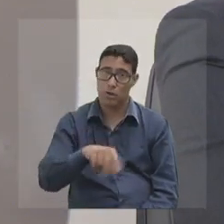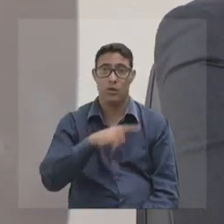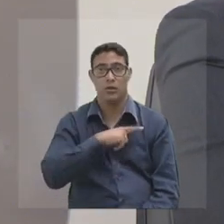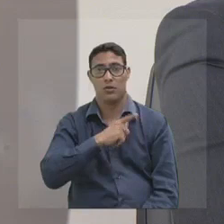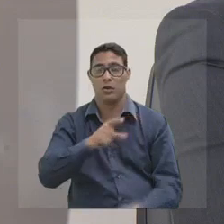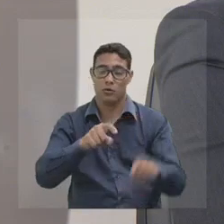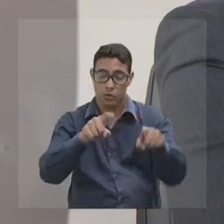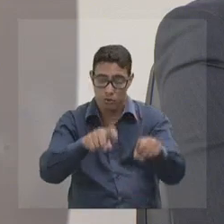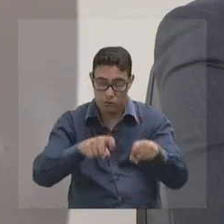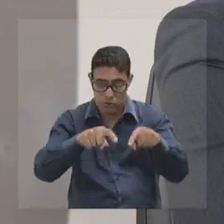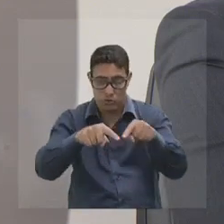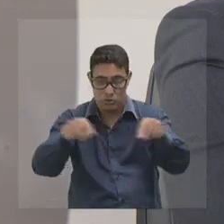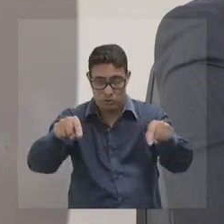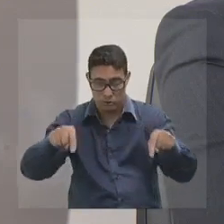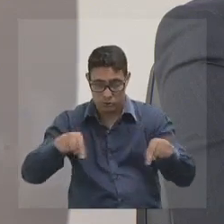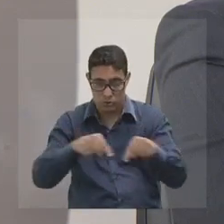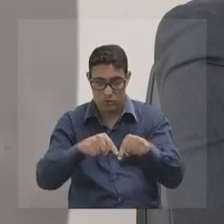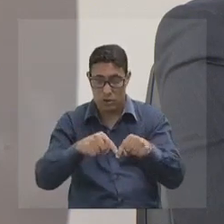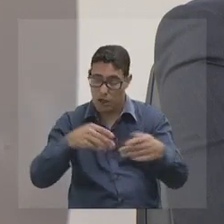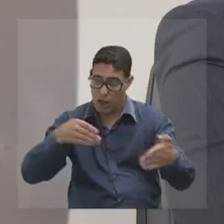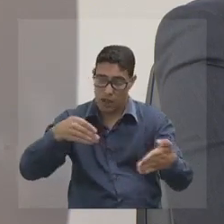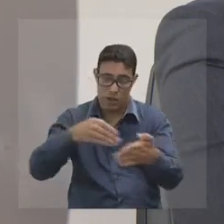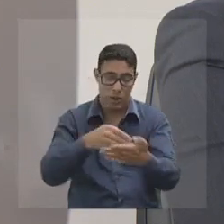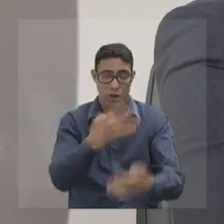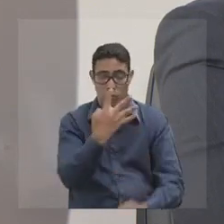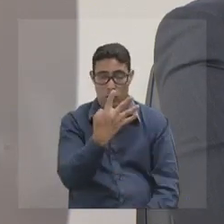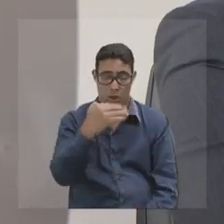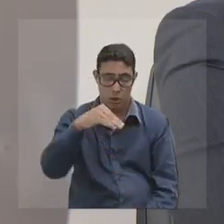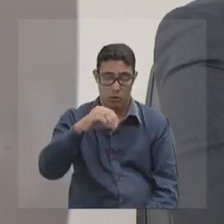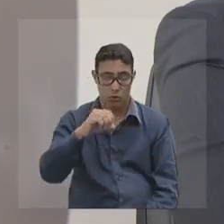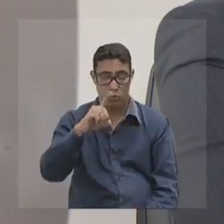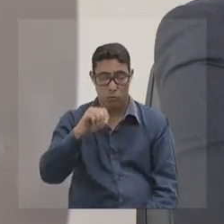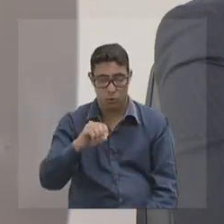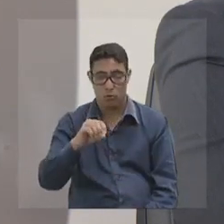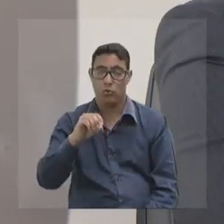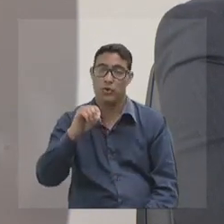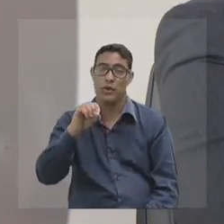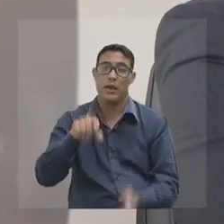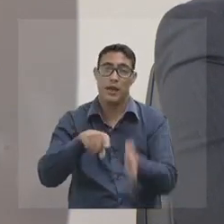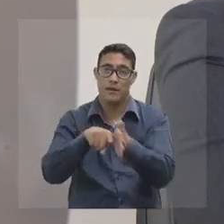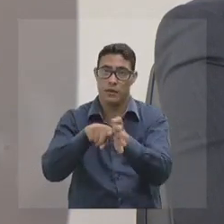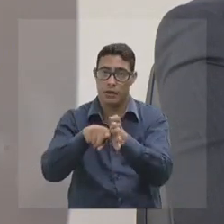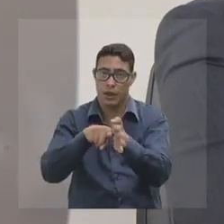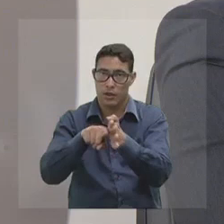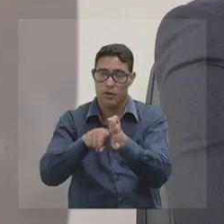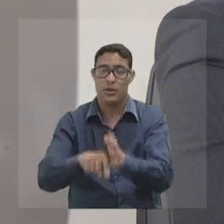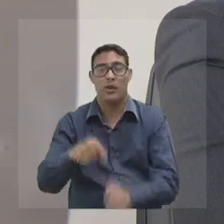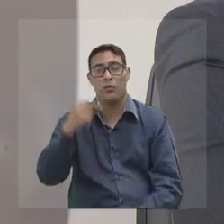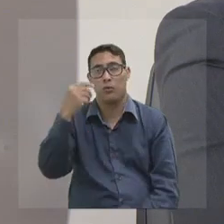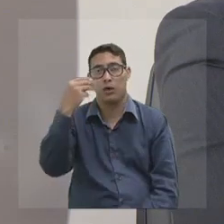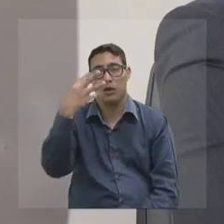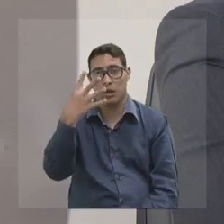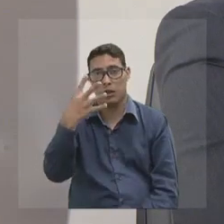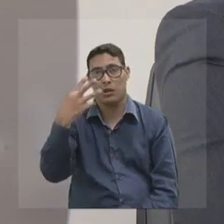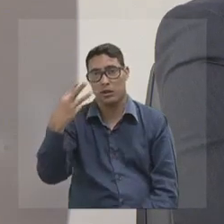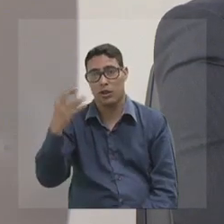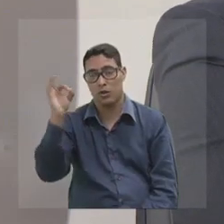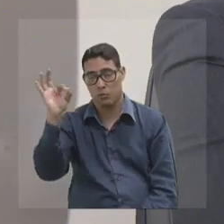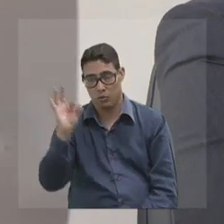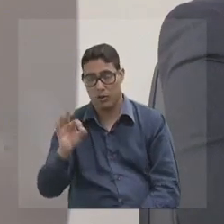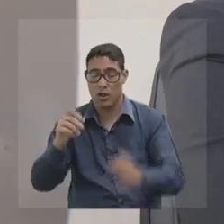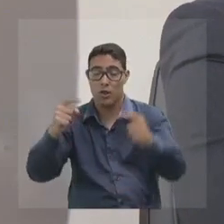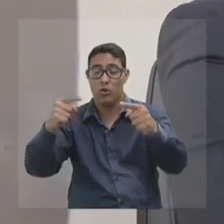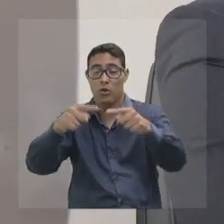rurais até 4 módulos fiscais que representa apenas 43% do território do nosso Estado bem então